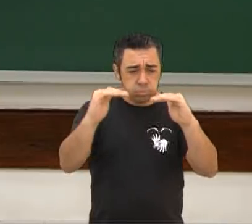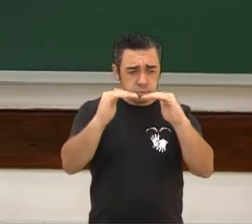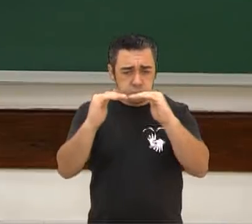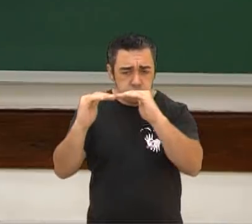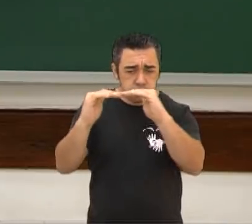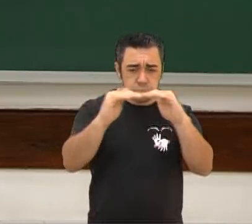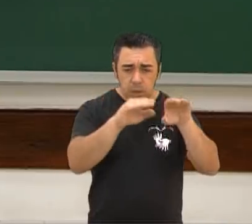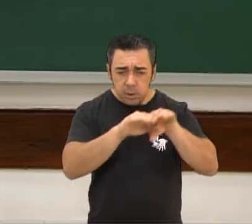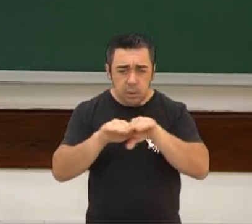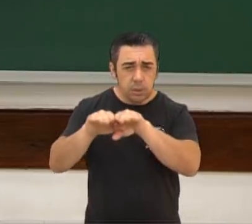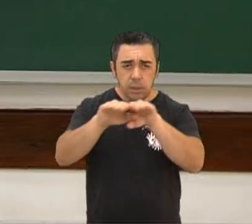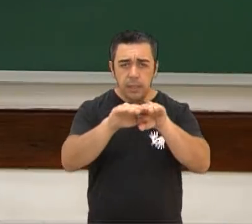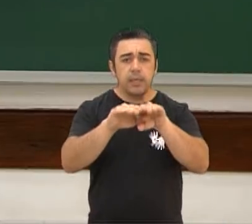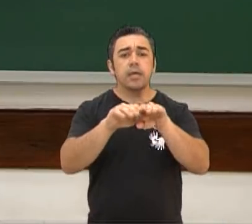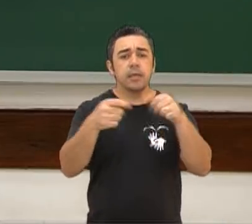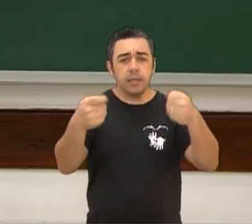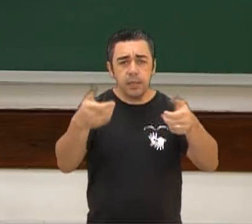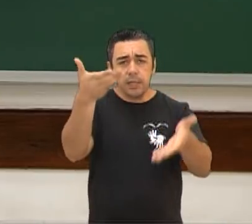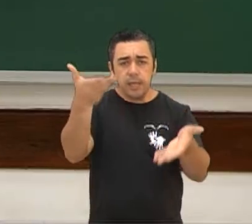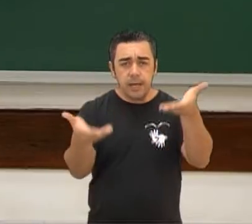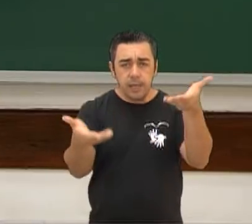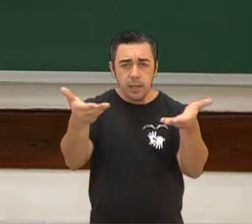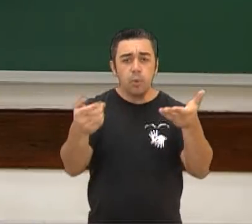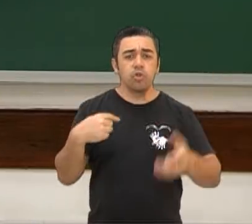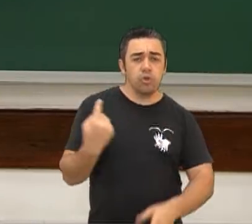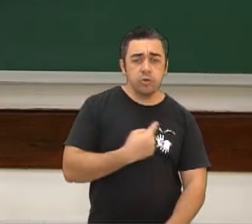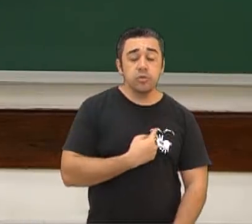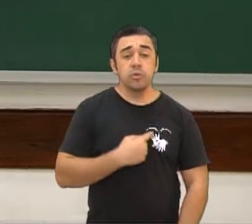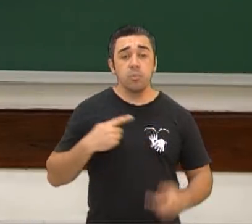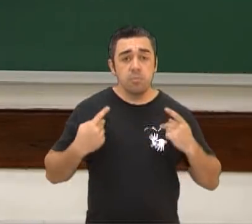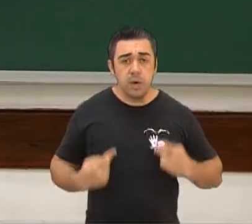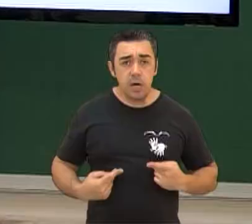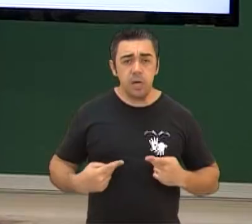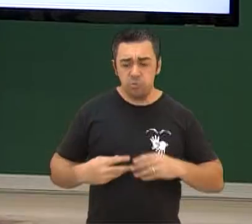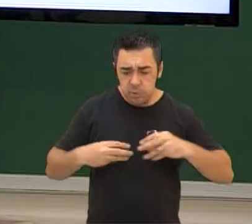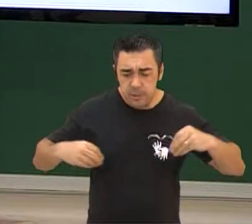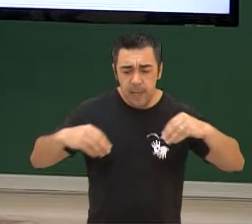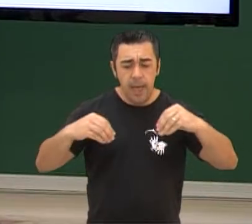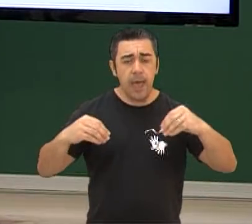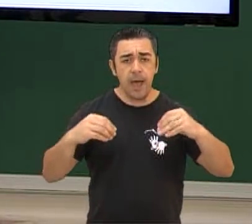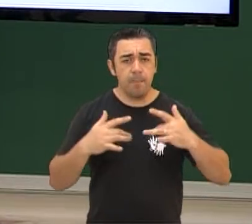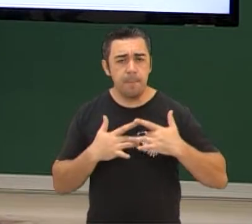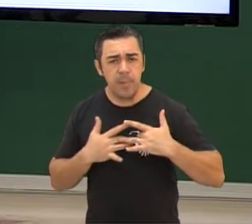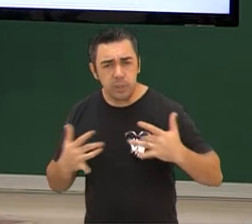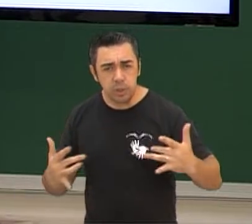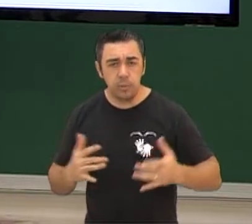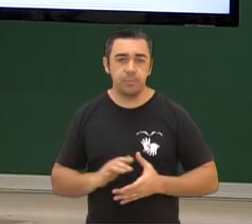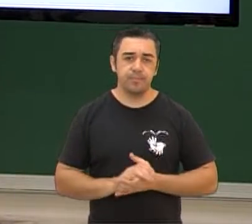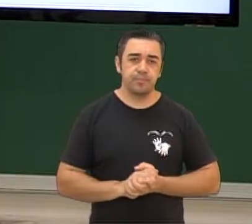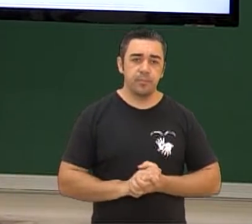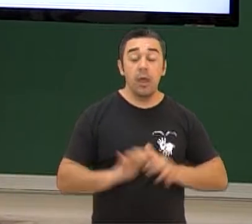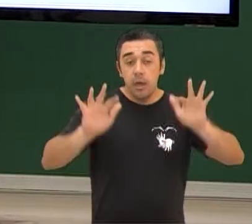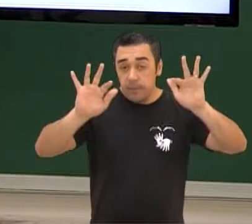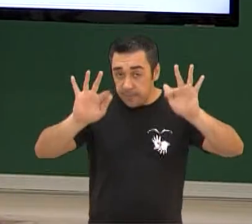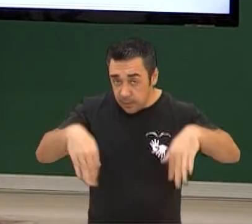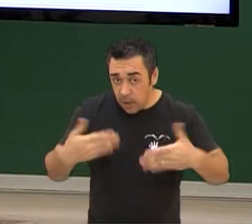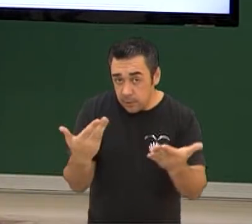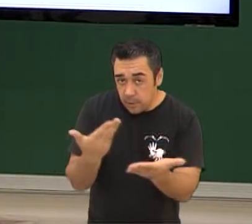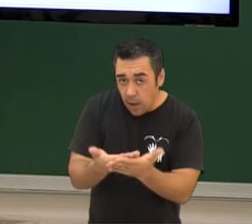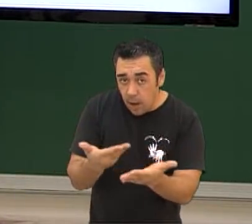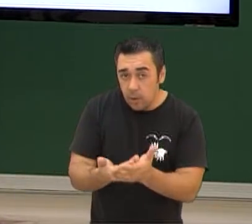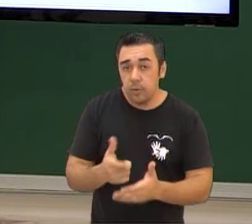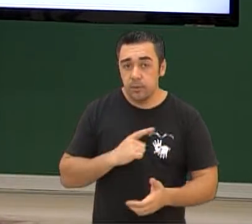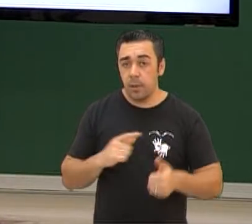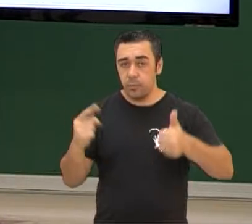paixão. Portanto, né, o conceito correto ali seria a letra D, beleza? Finalizamos nossa aula aqui, galera. Temos